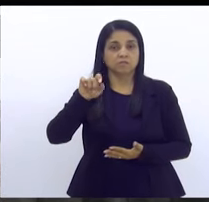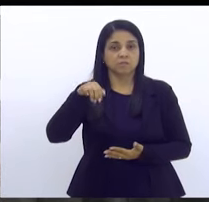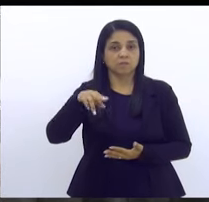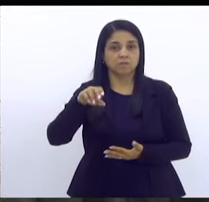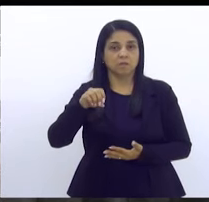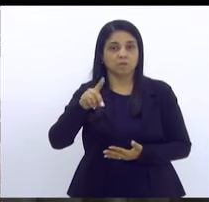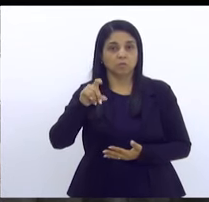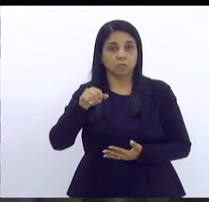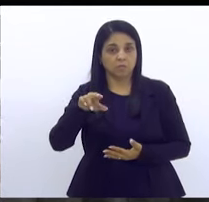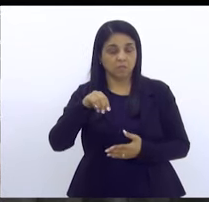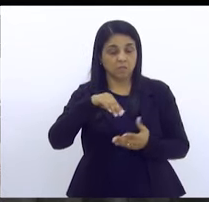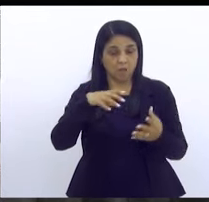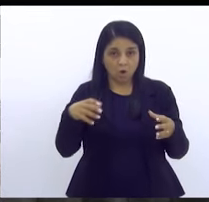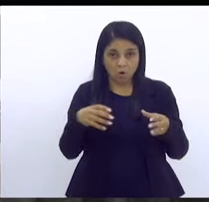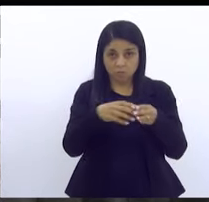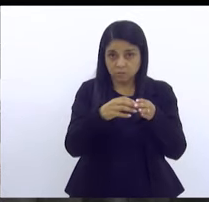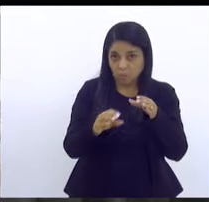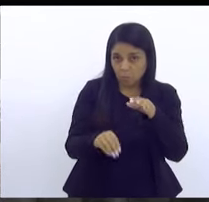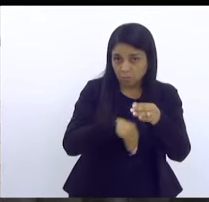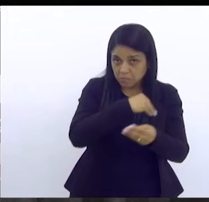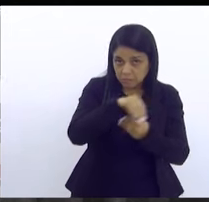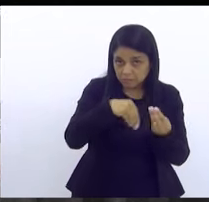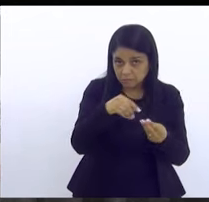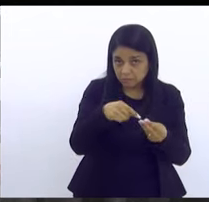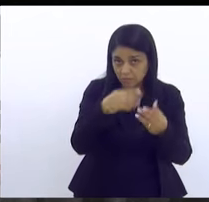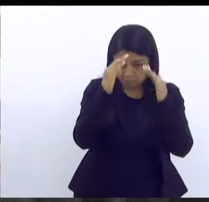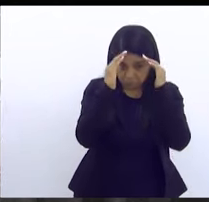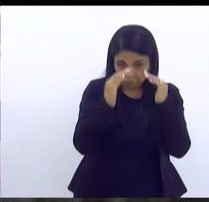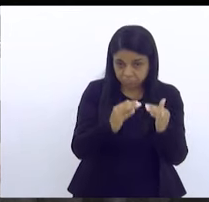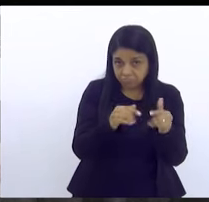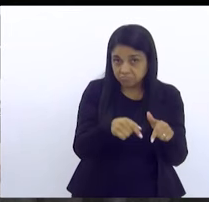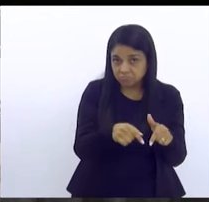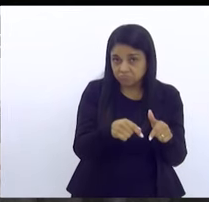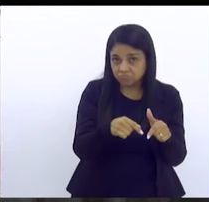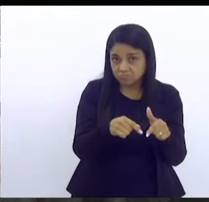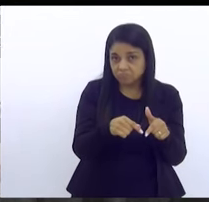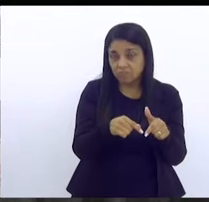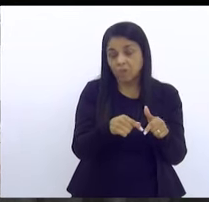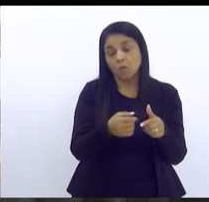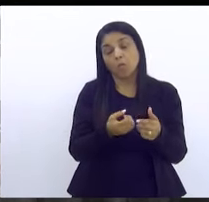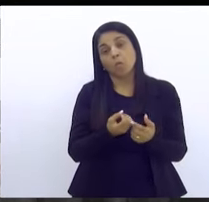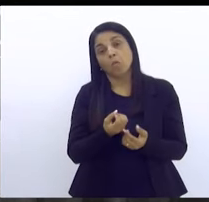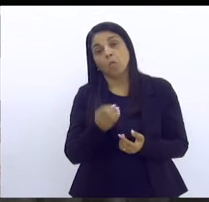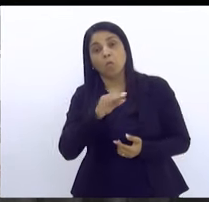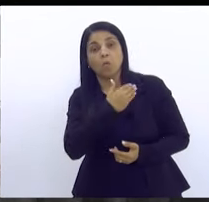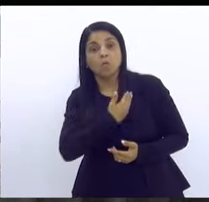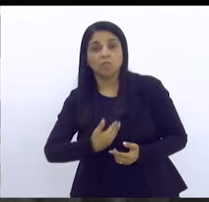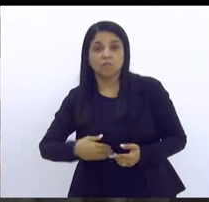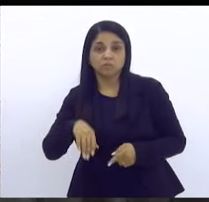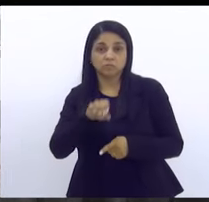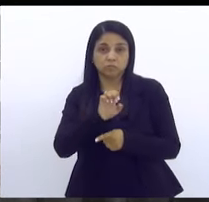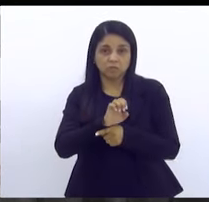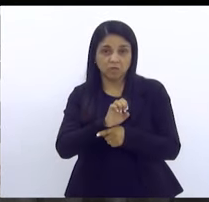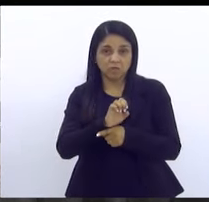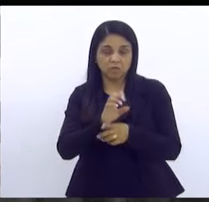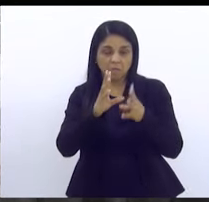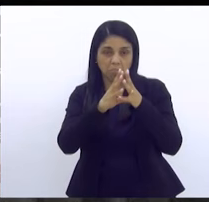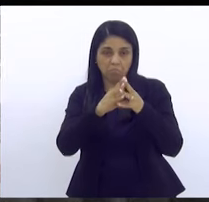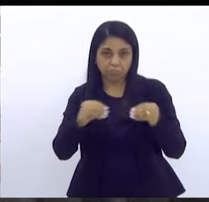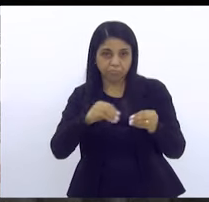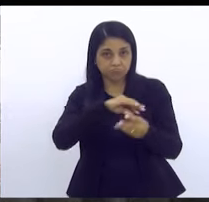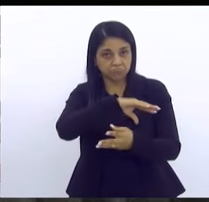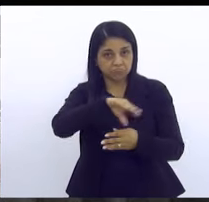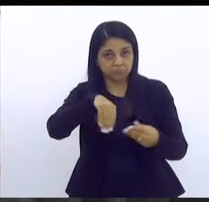como fez com a sua criação? Ou o governo do Estado vai extinguir a comissão mista, que nada fez até agora,